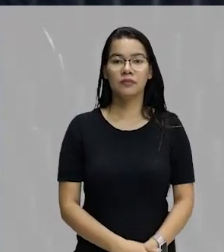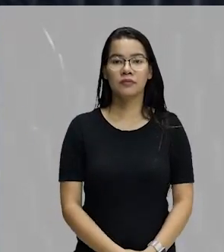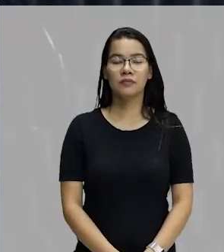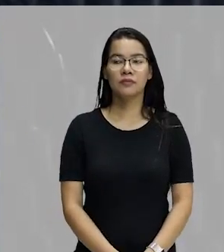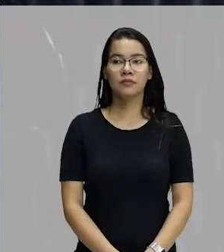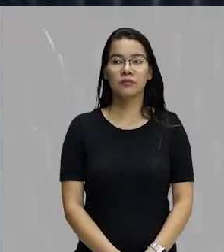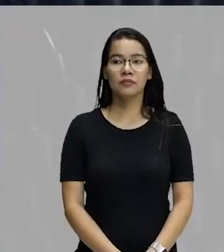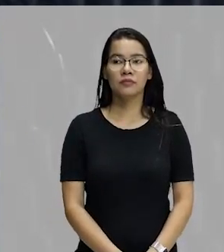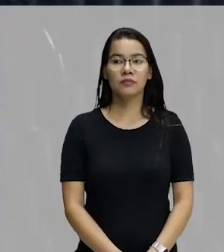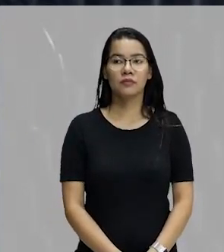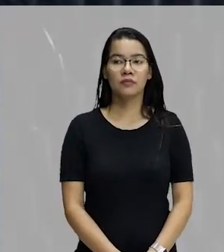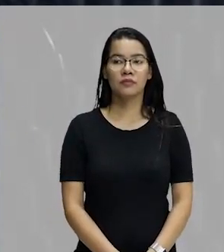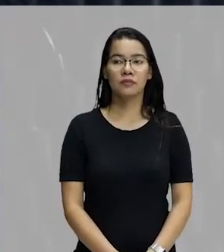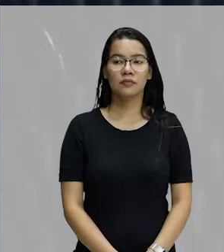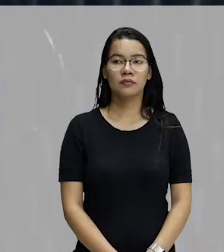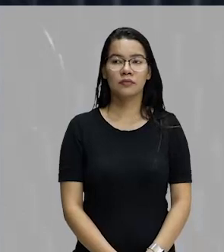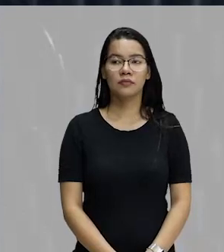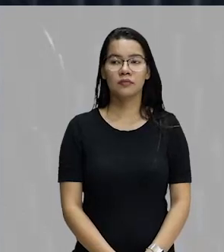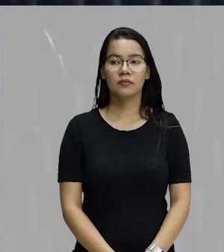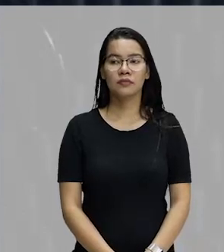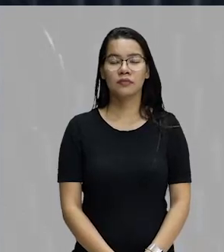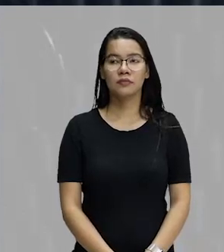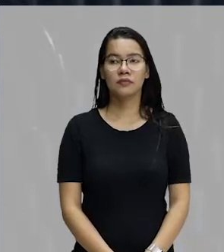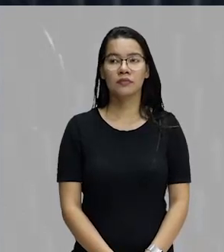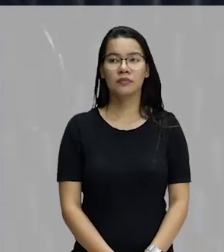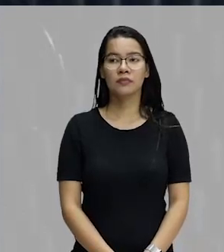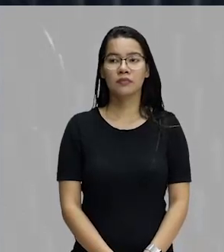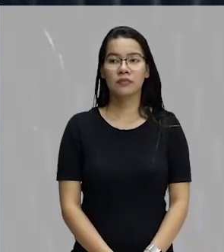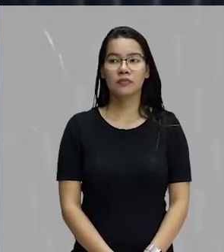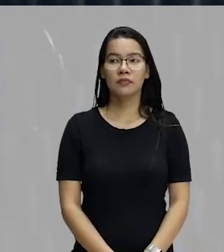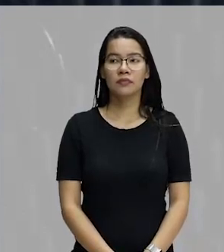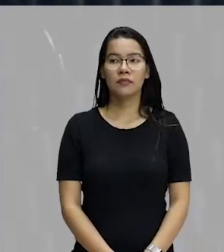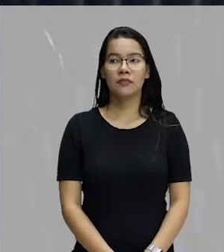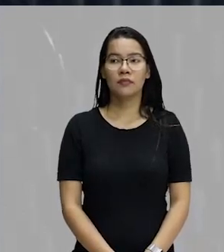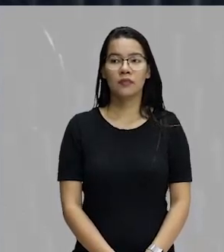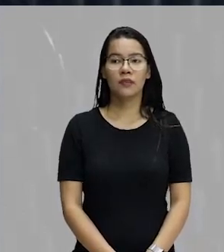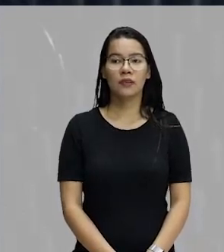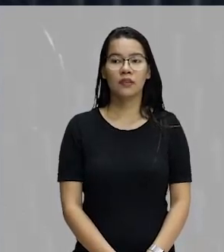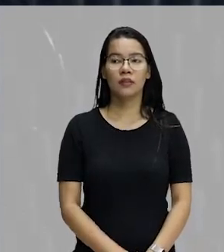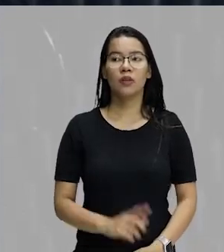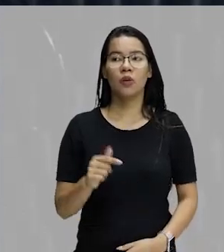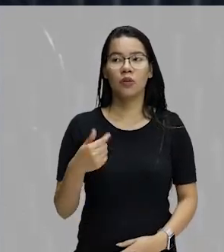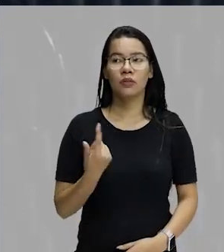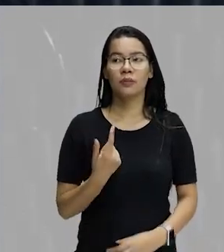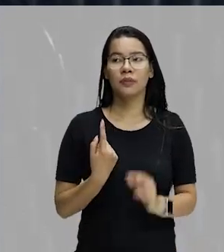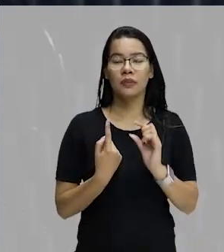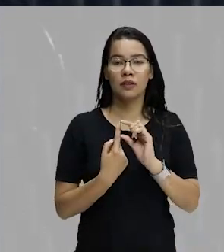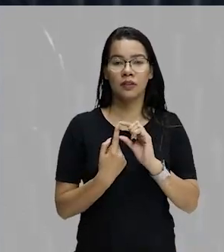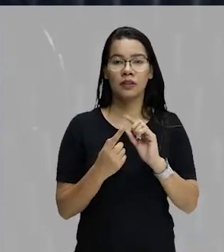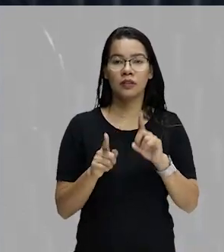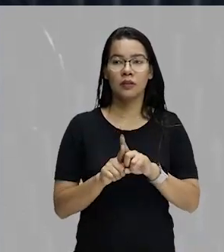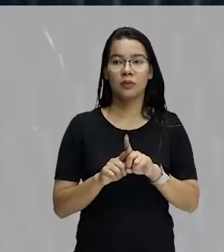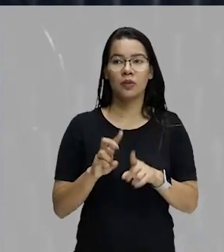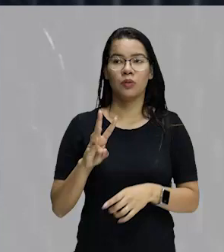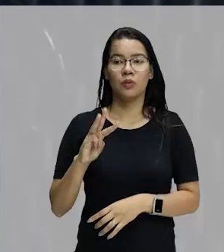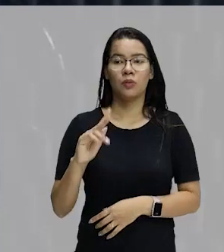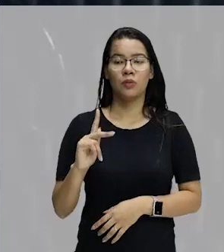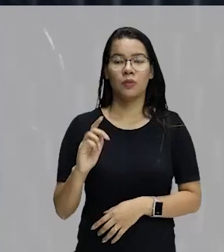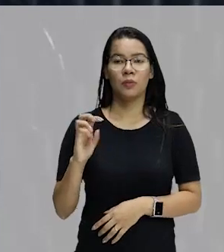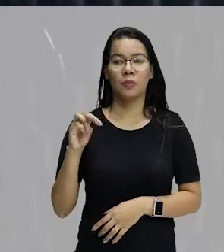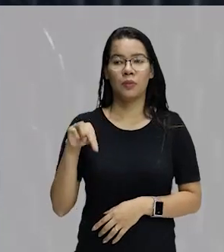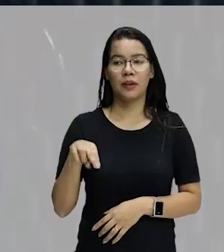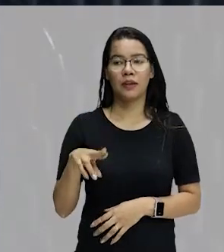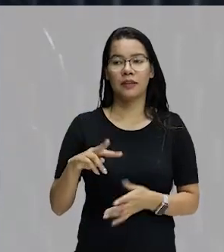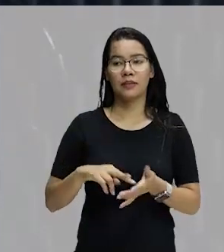Tá? Aqui é o verbo to be, por isso que não tem verbo auxiliar. Outra palavrinha, when, significa